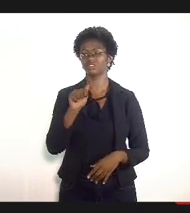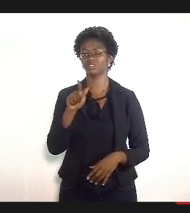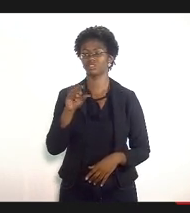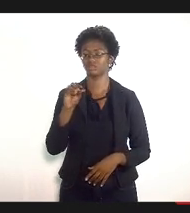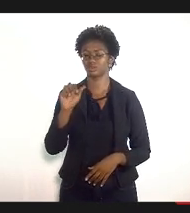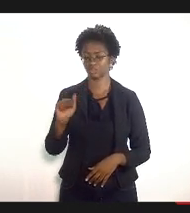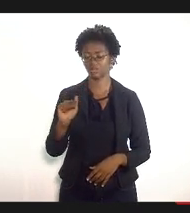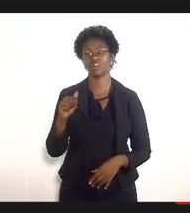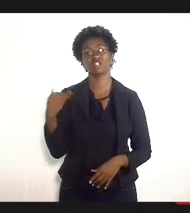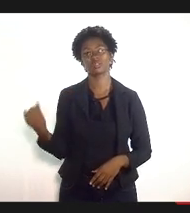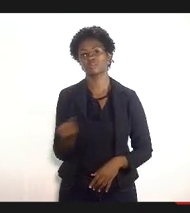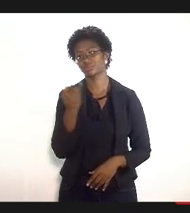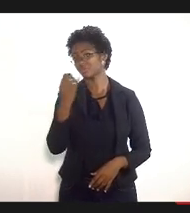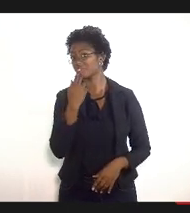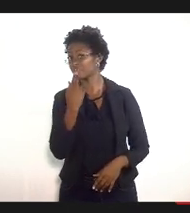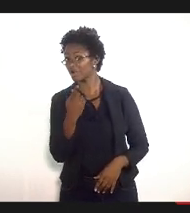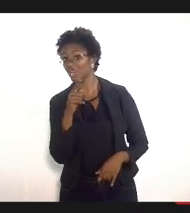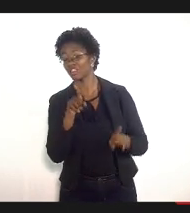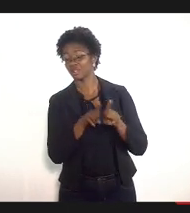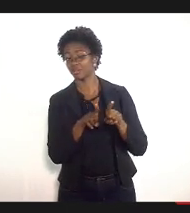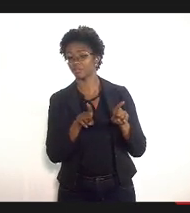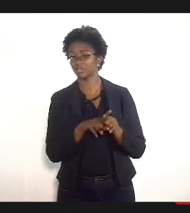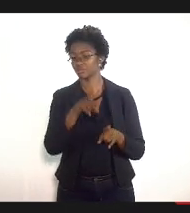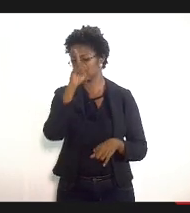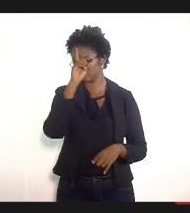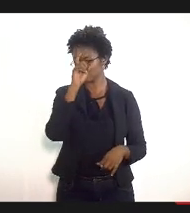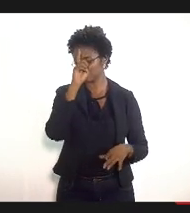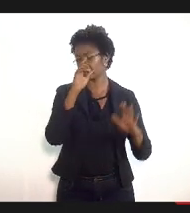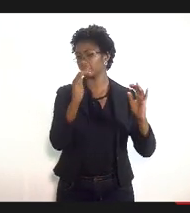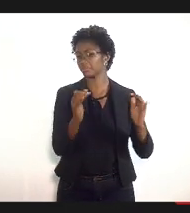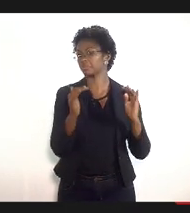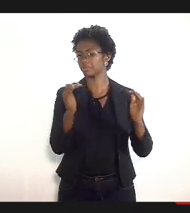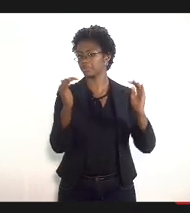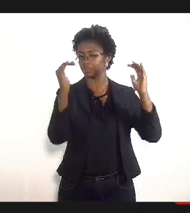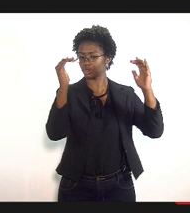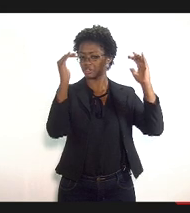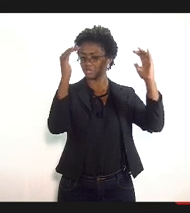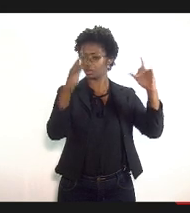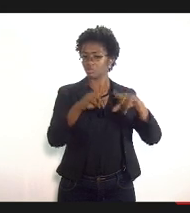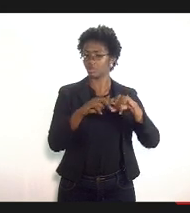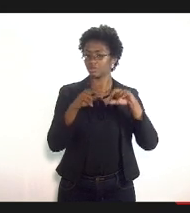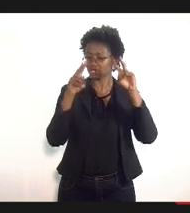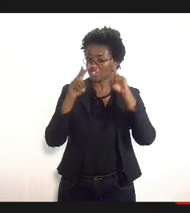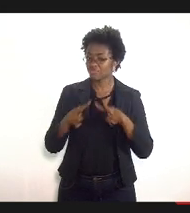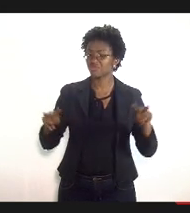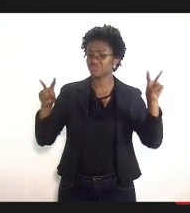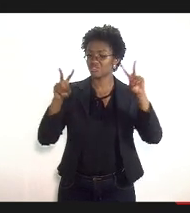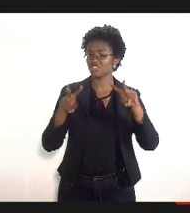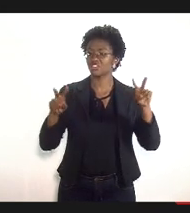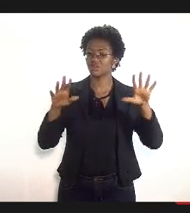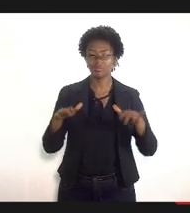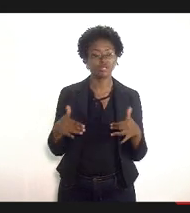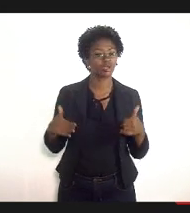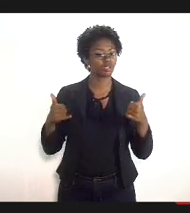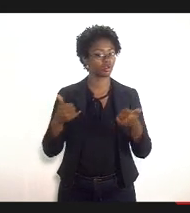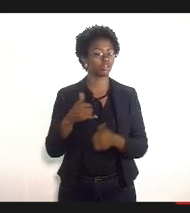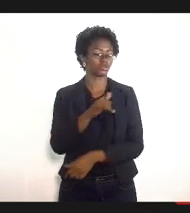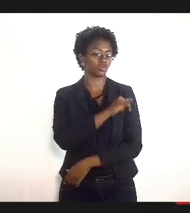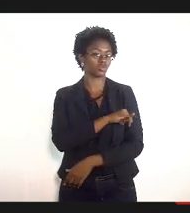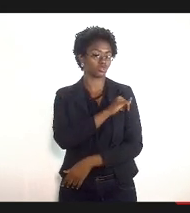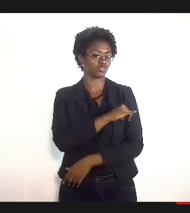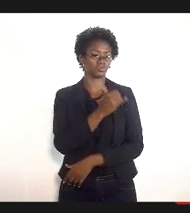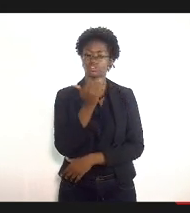é importante dizer que o Hospital da Lagoa é um hospital privilegiado, porque tem a vista mais privilegiada do Rio de Janeiro, de